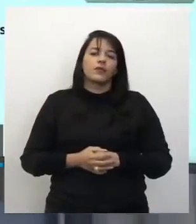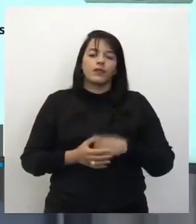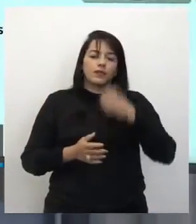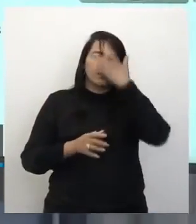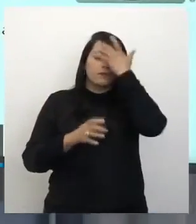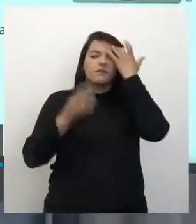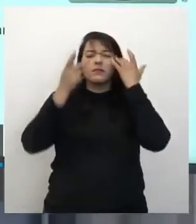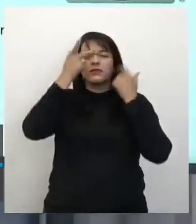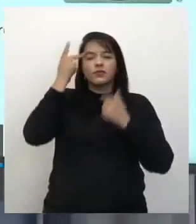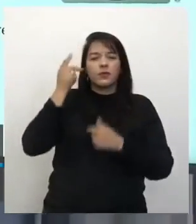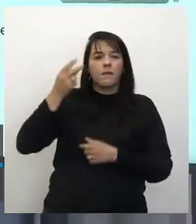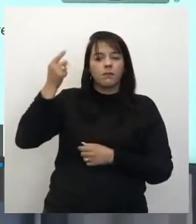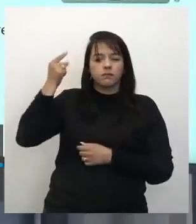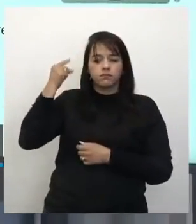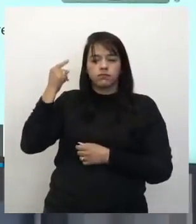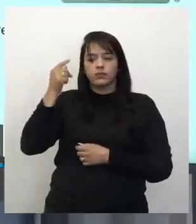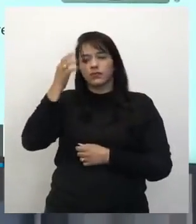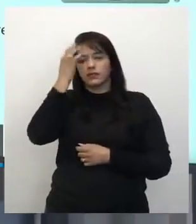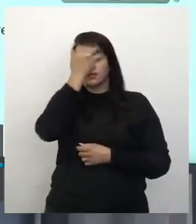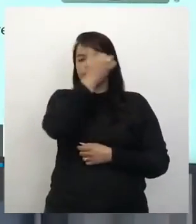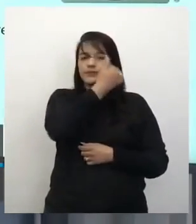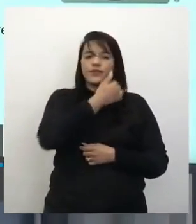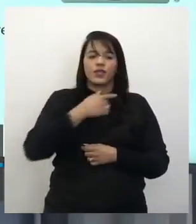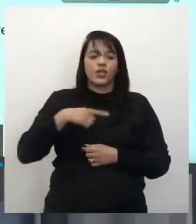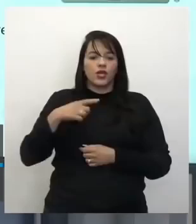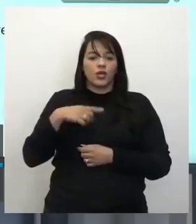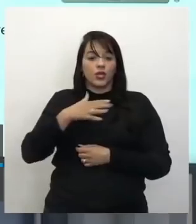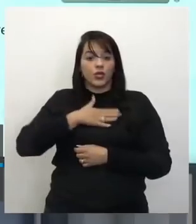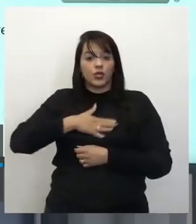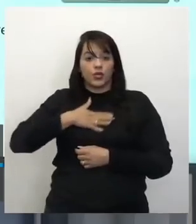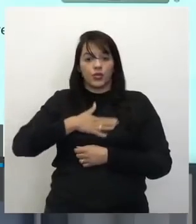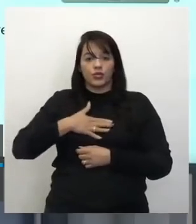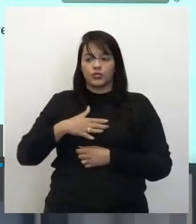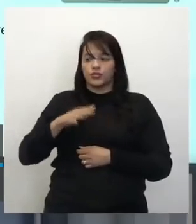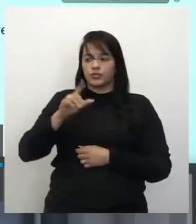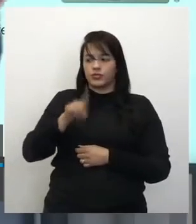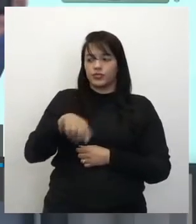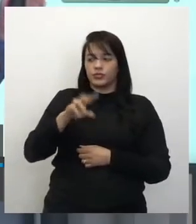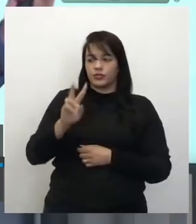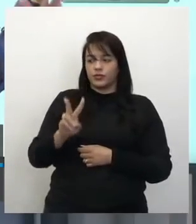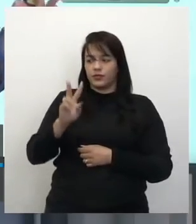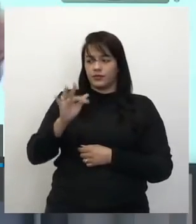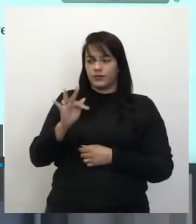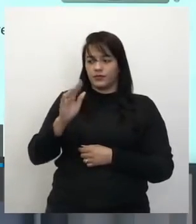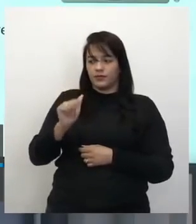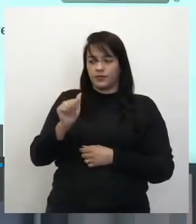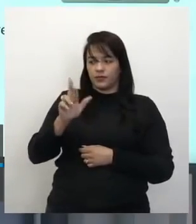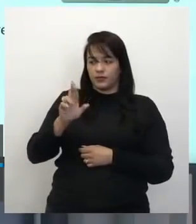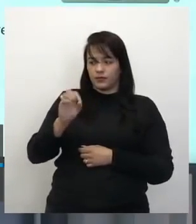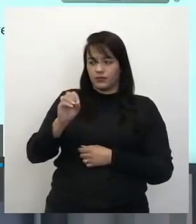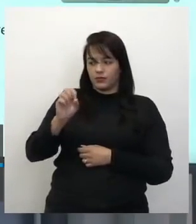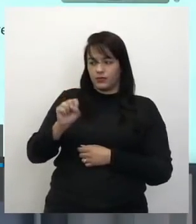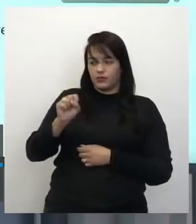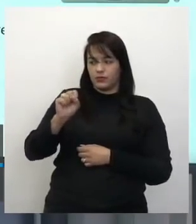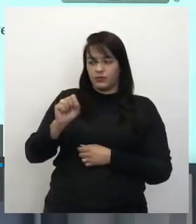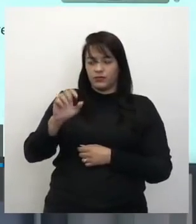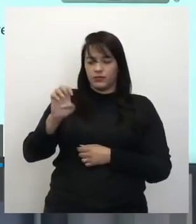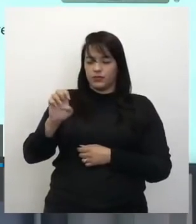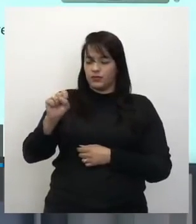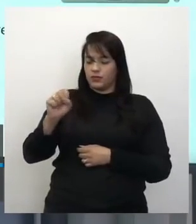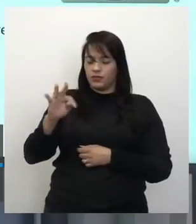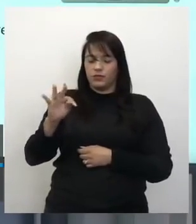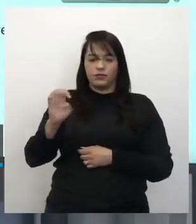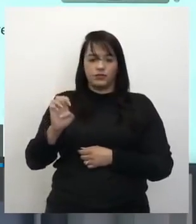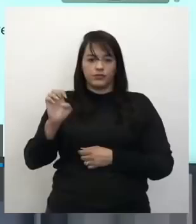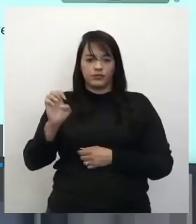antigo fala assim, meu pai gosta muito de faroeste, porque vem de far west, né? Que era lá, quando a gente falava